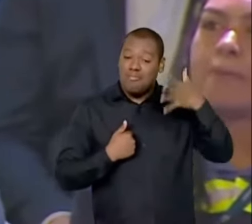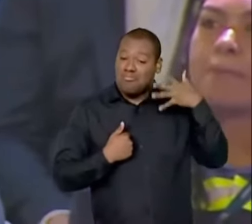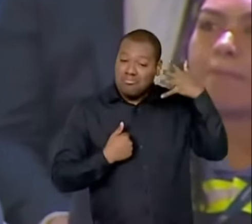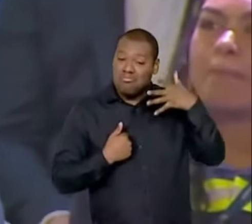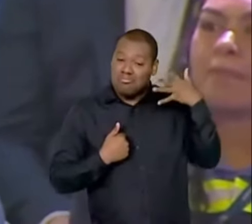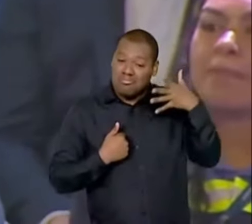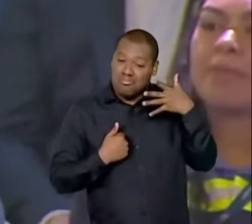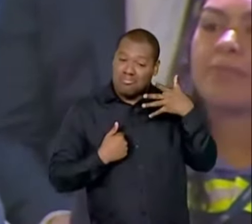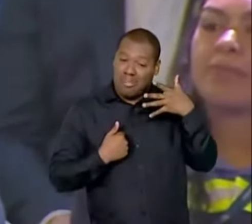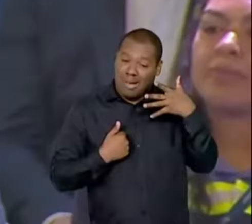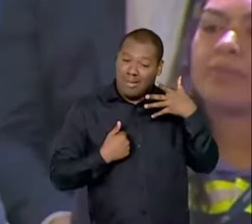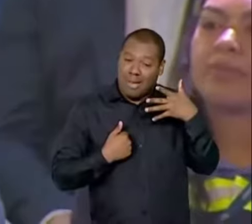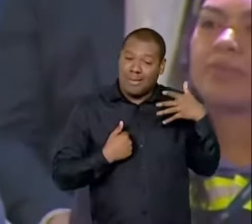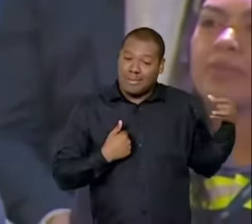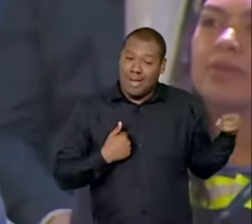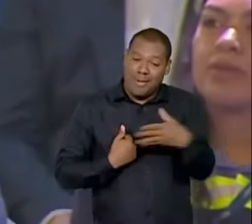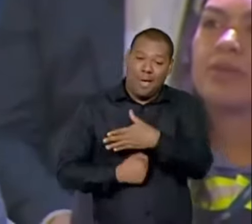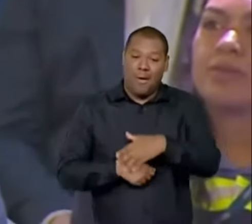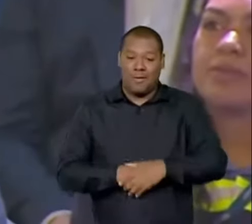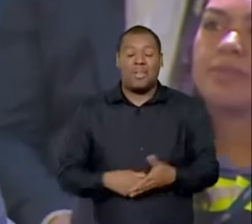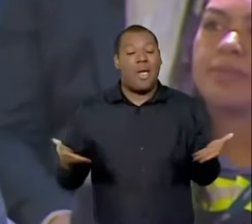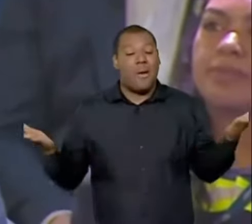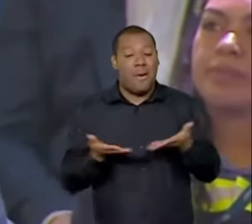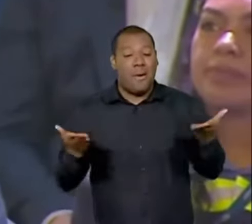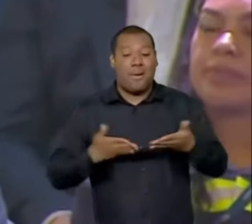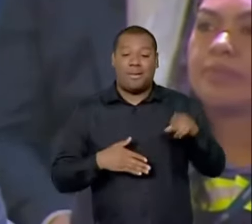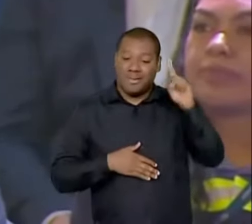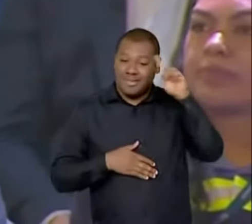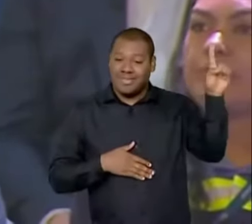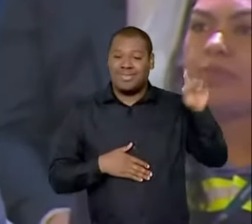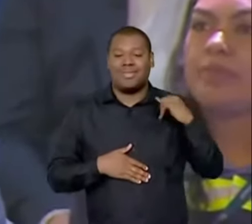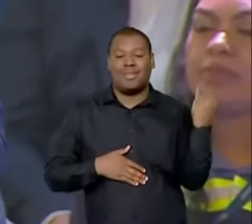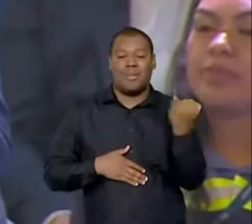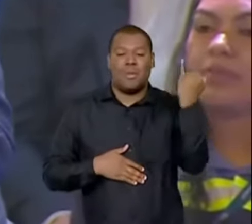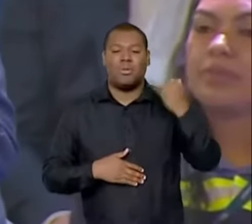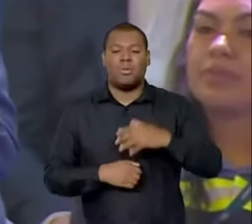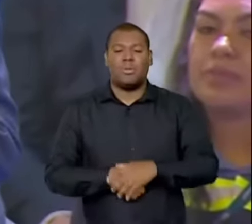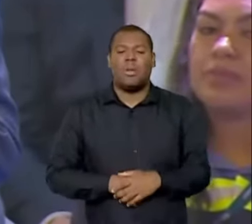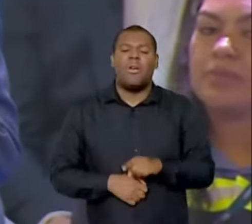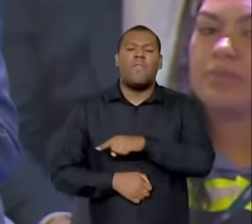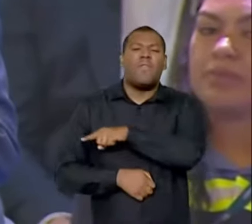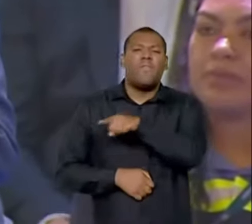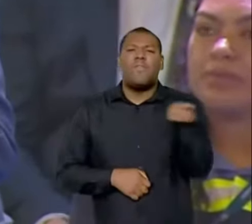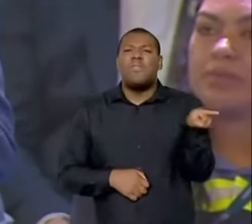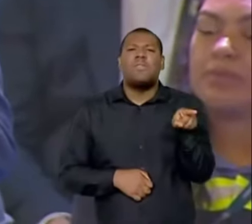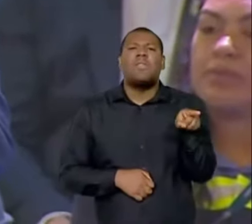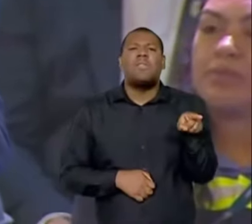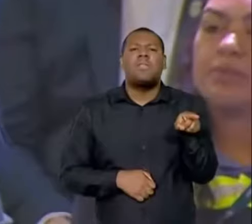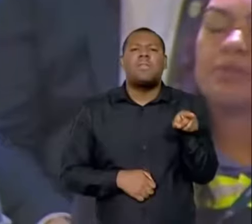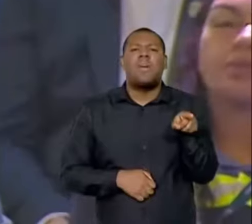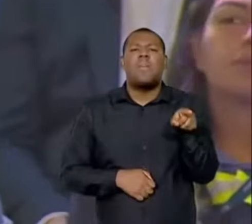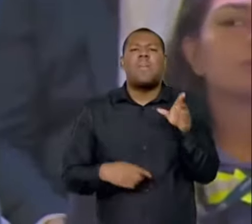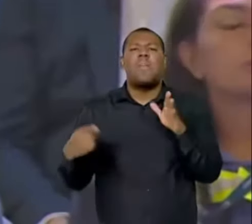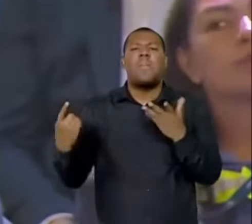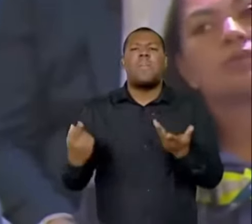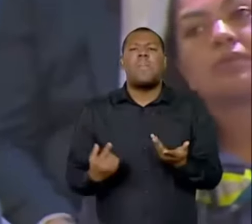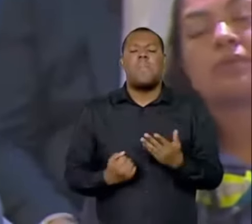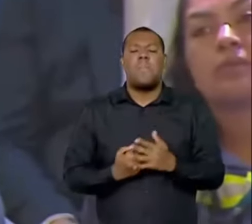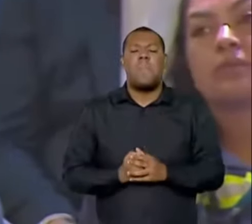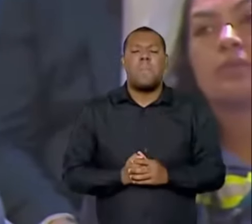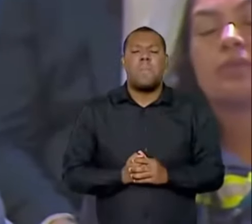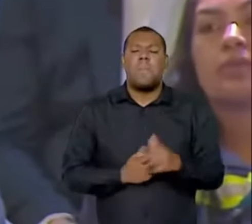esse. Há uma pergunta que nós temos que nos fazer para que a gente